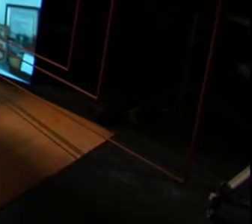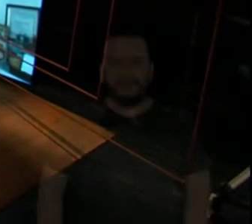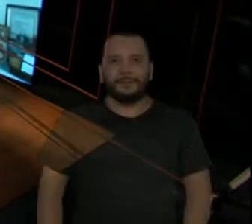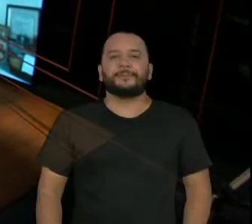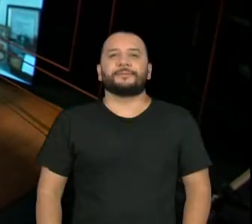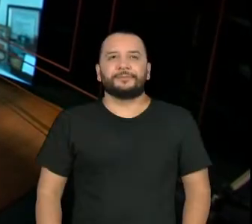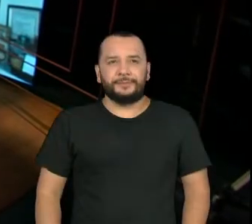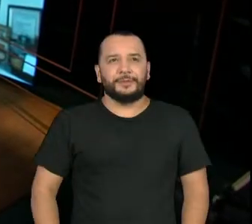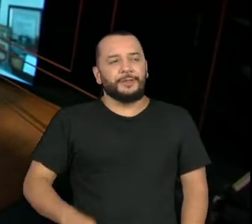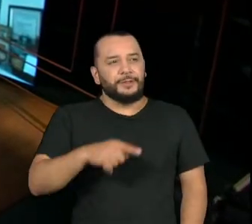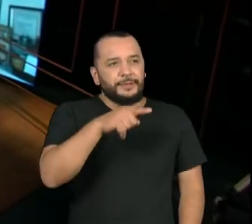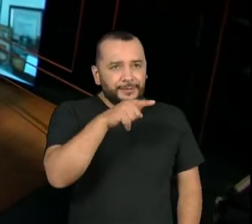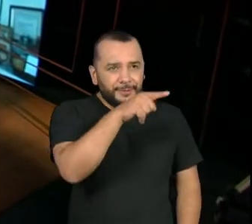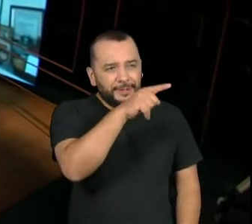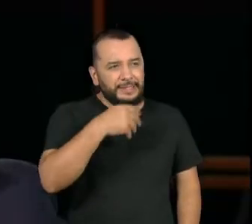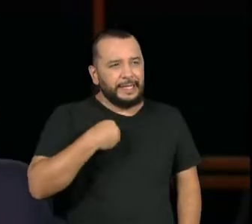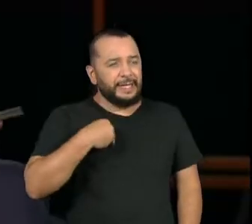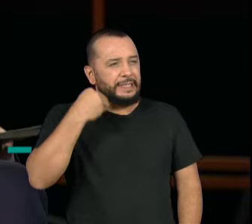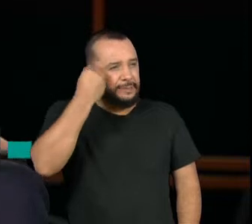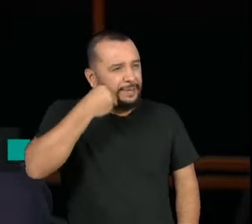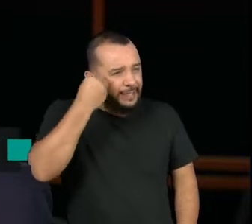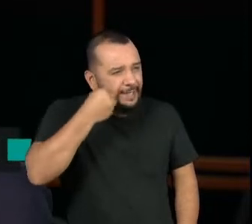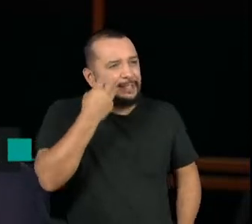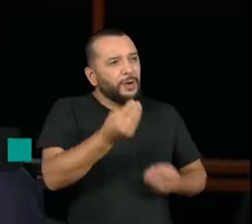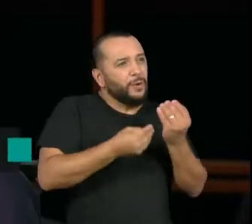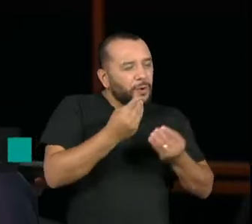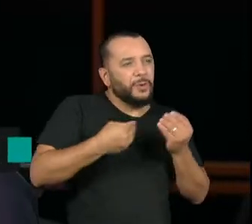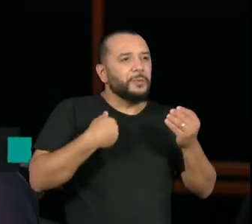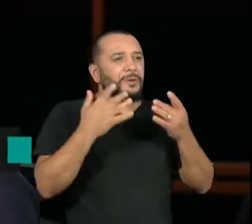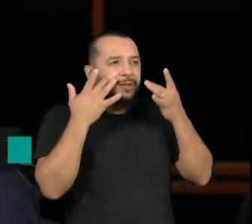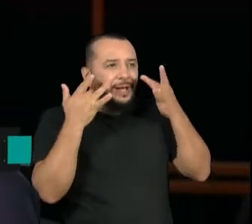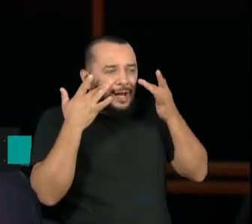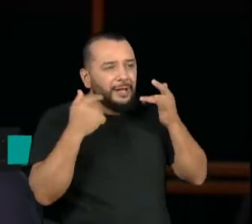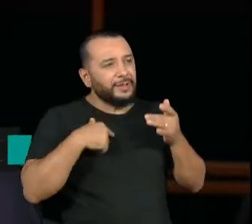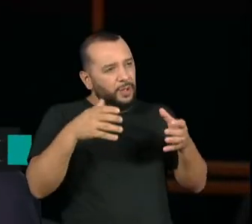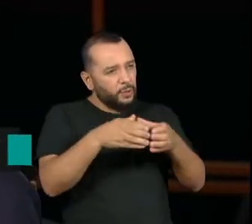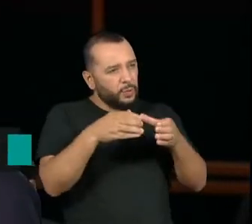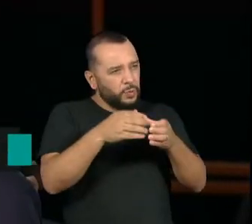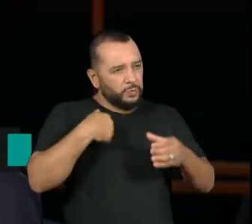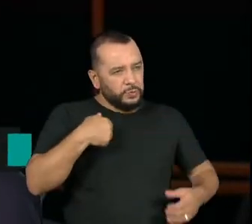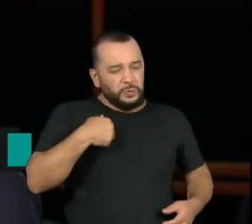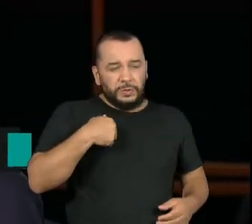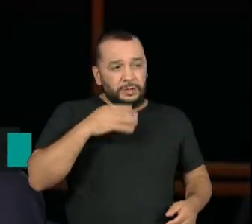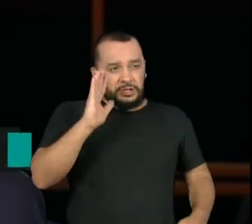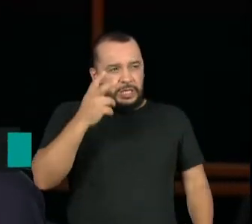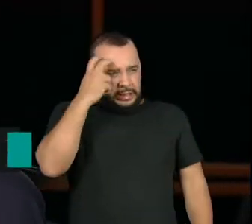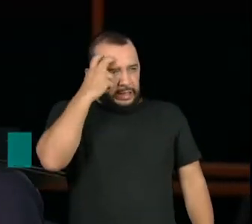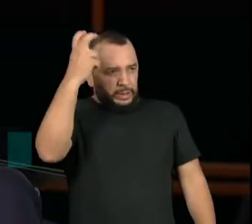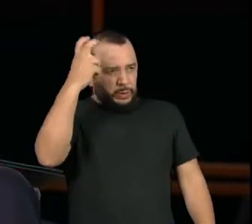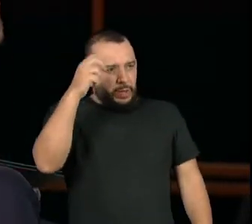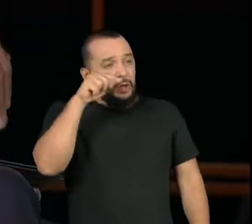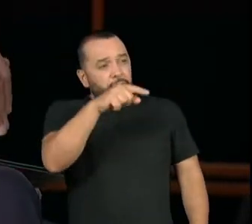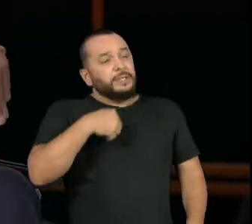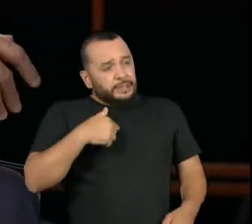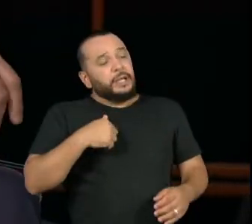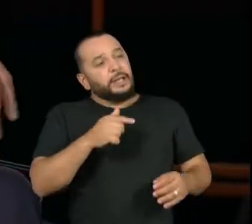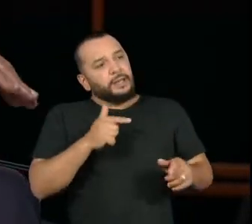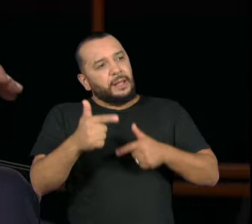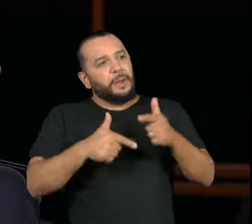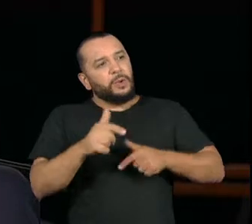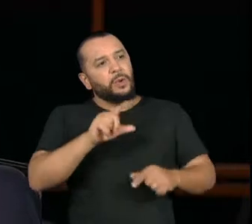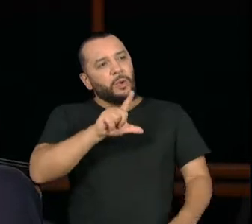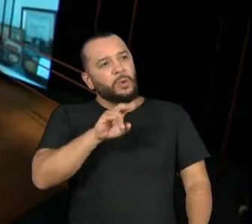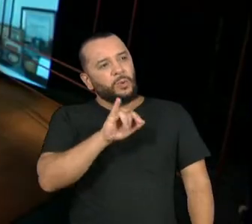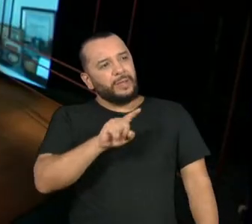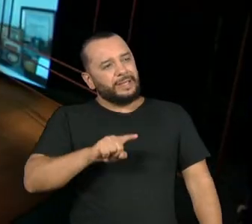Depois dessa experiência com o Grupo Laboratório de Teatro, que era um grupo intelectualizado, vamos dizer assim, você vai trabalhar com o Luiz Mendonça, que era um